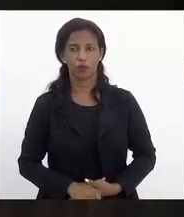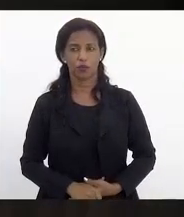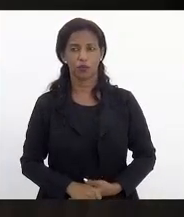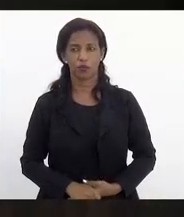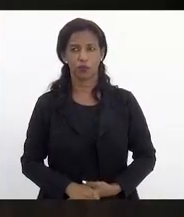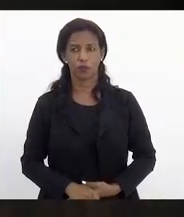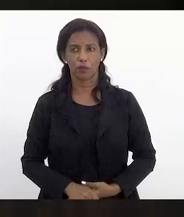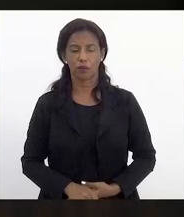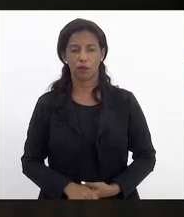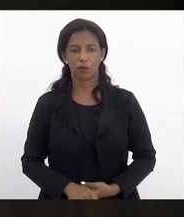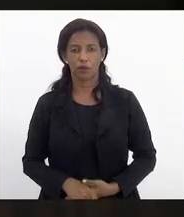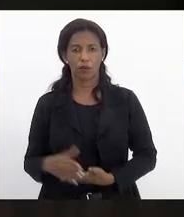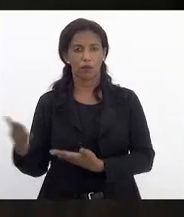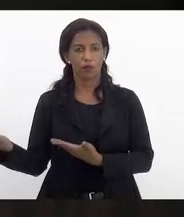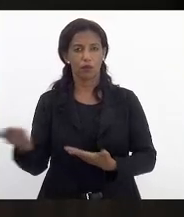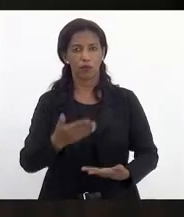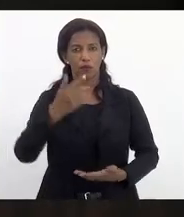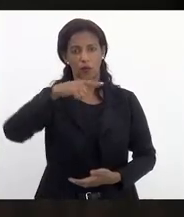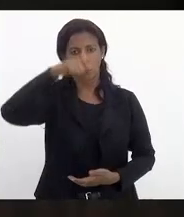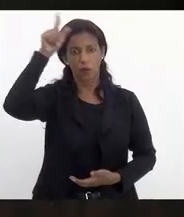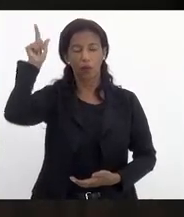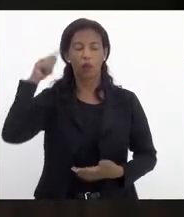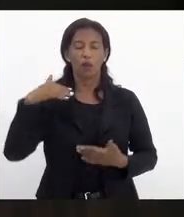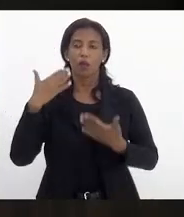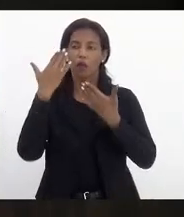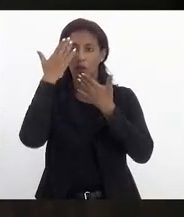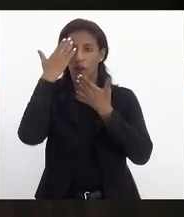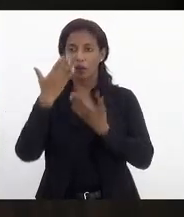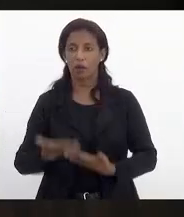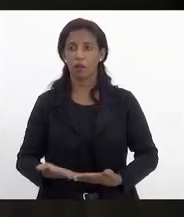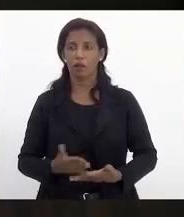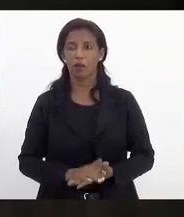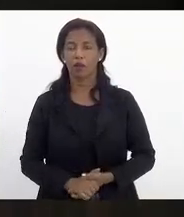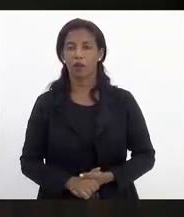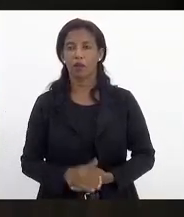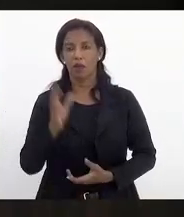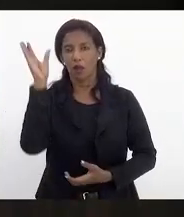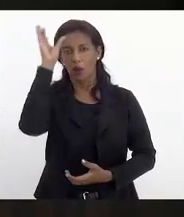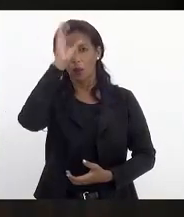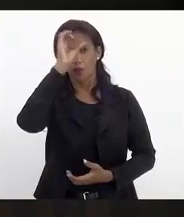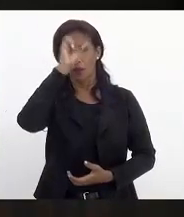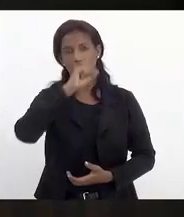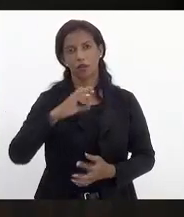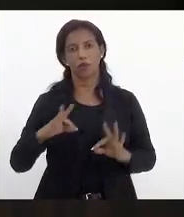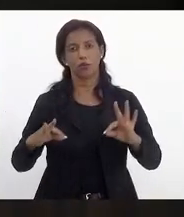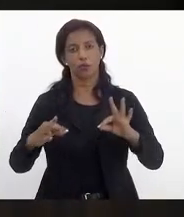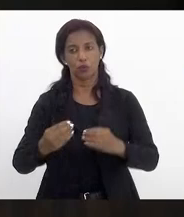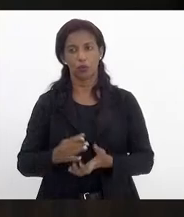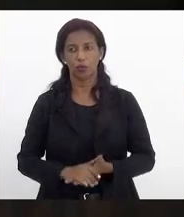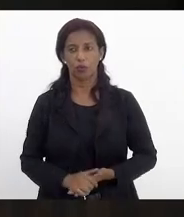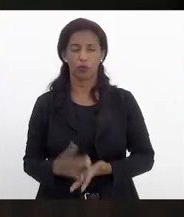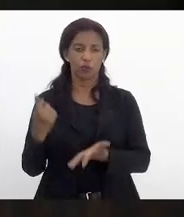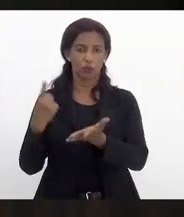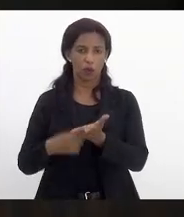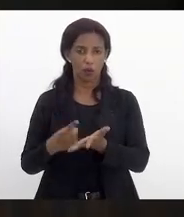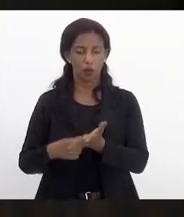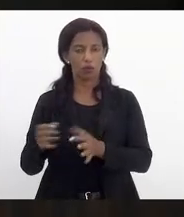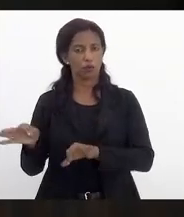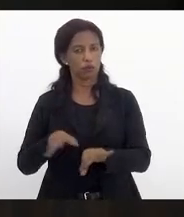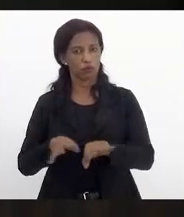Então, com a palavra o deputado Luiz Paulo, quero aqui agradecer compreensão de todos, o acordo que foi